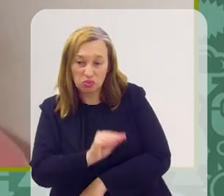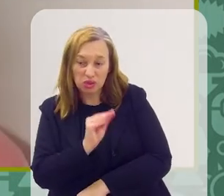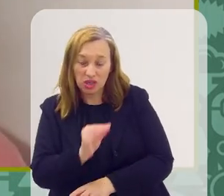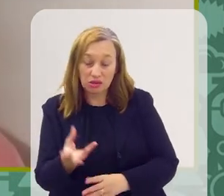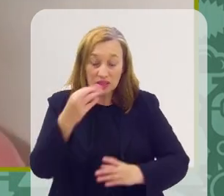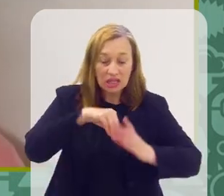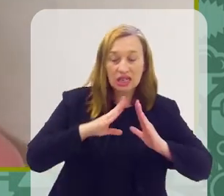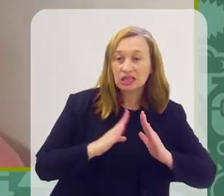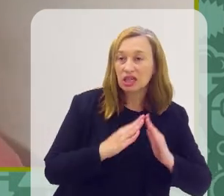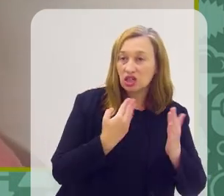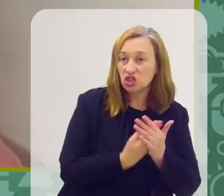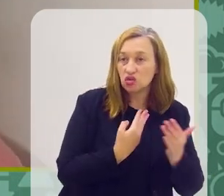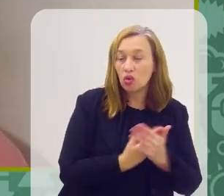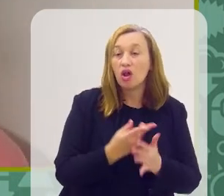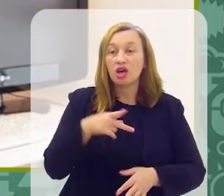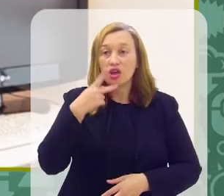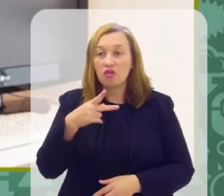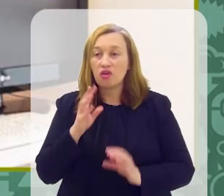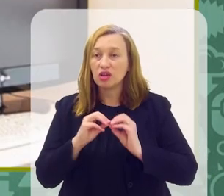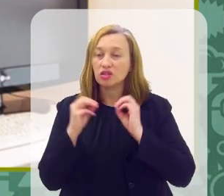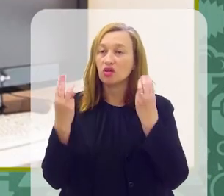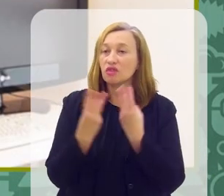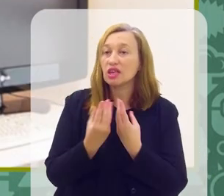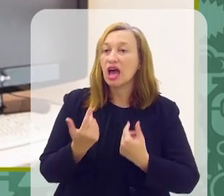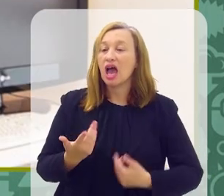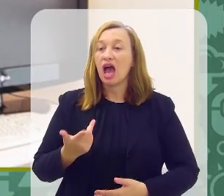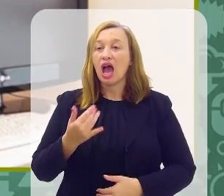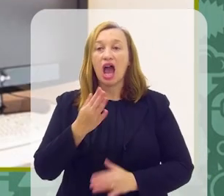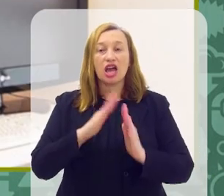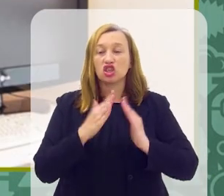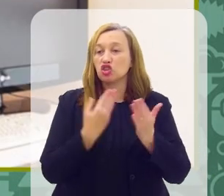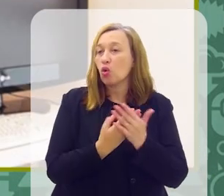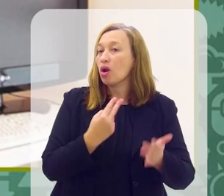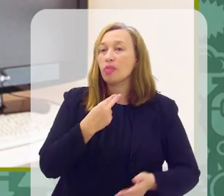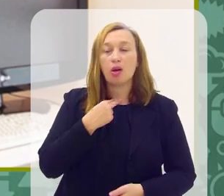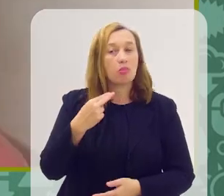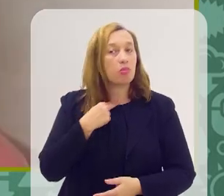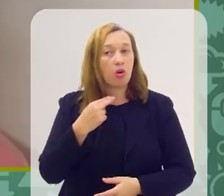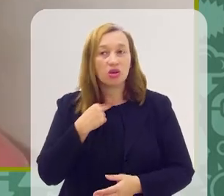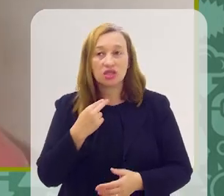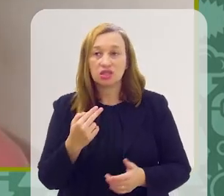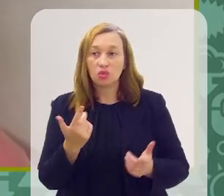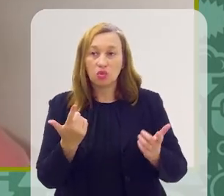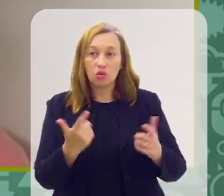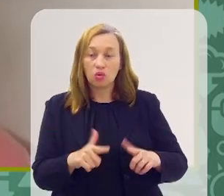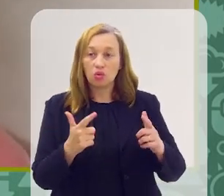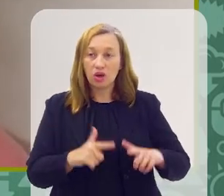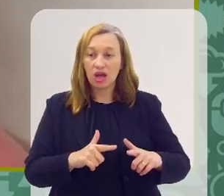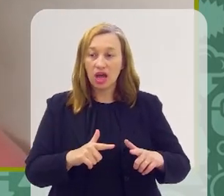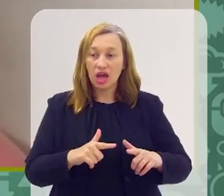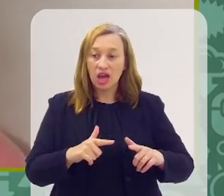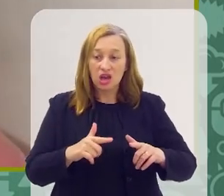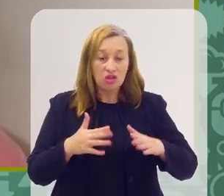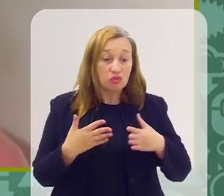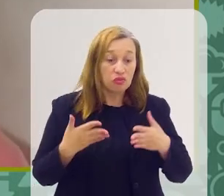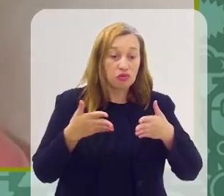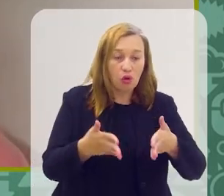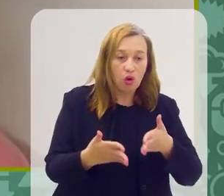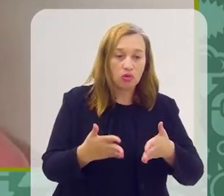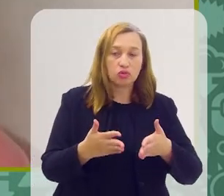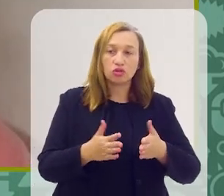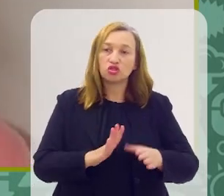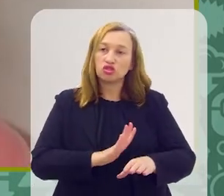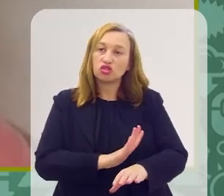atravessamentos racistas dentro da escola. É uma coisa que eu digo nas minhas oficinas: a escola não pode ser mais um palco privilegiado para